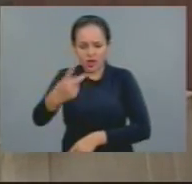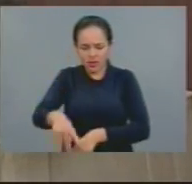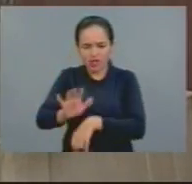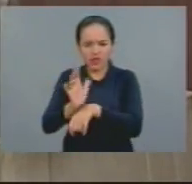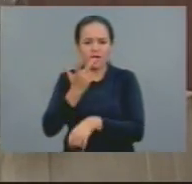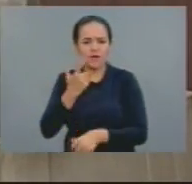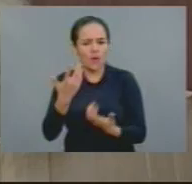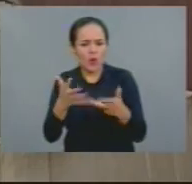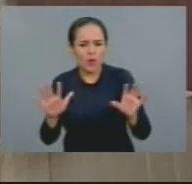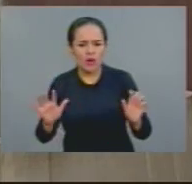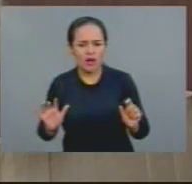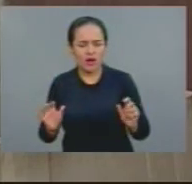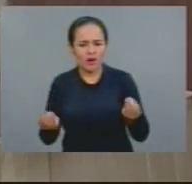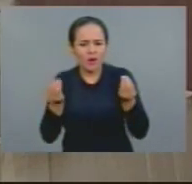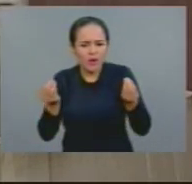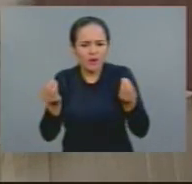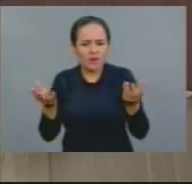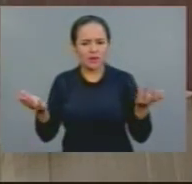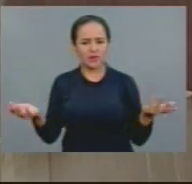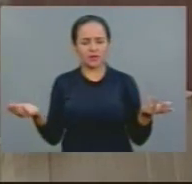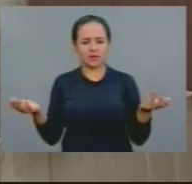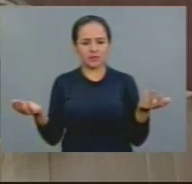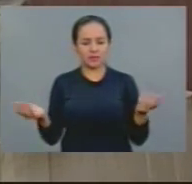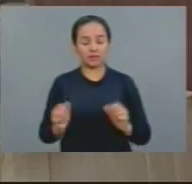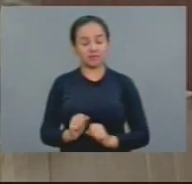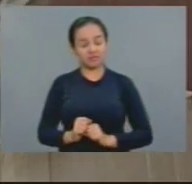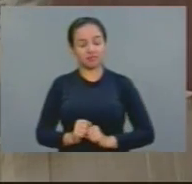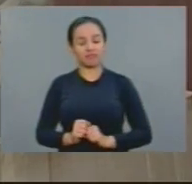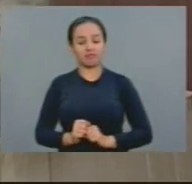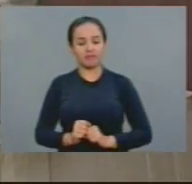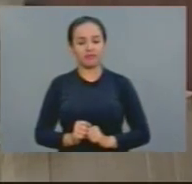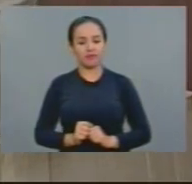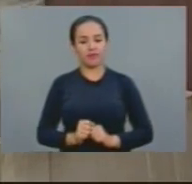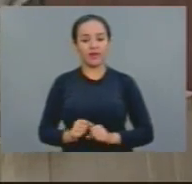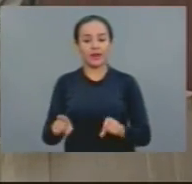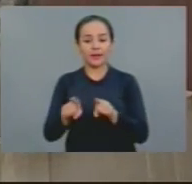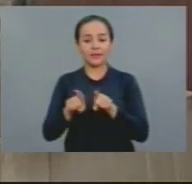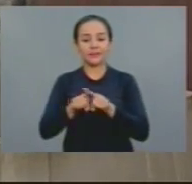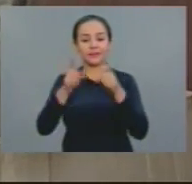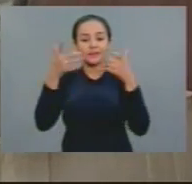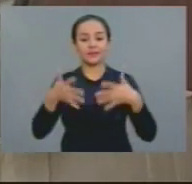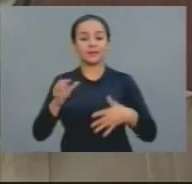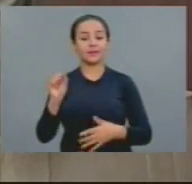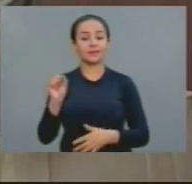ter dignidade, que é a nossa miséria. Ao contrário,